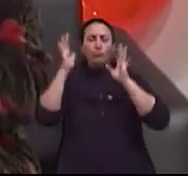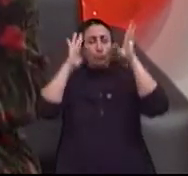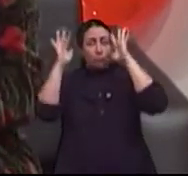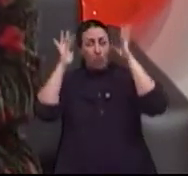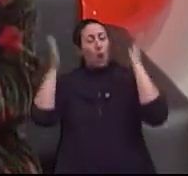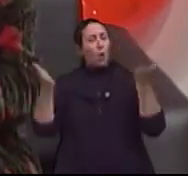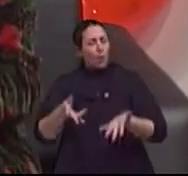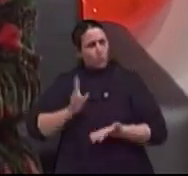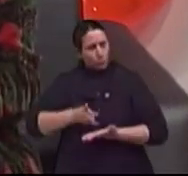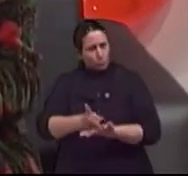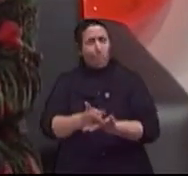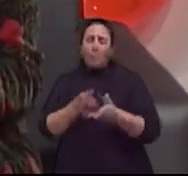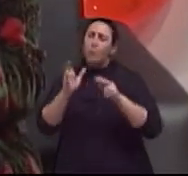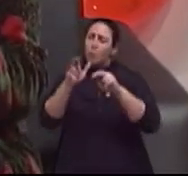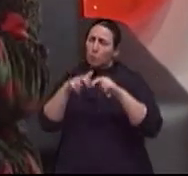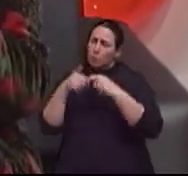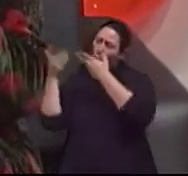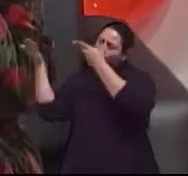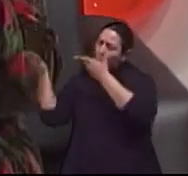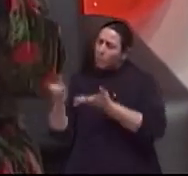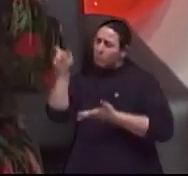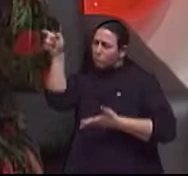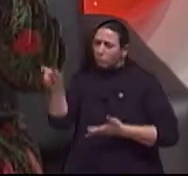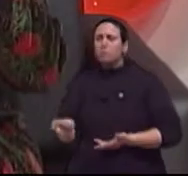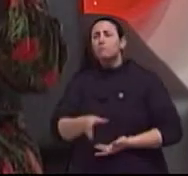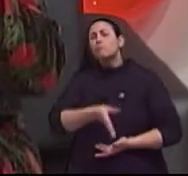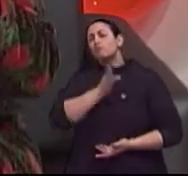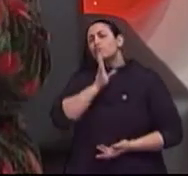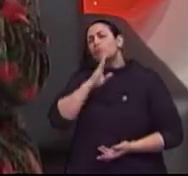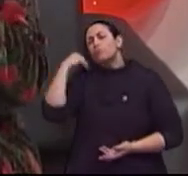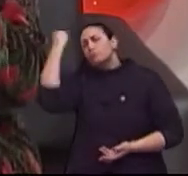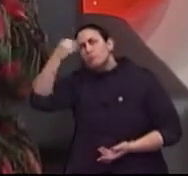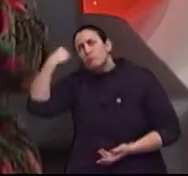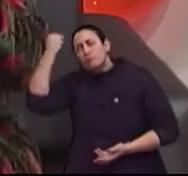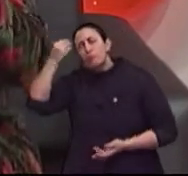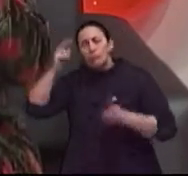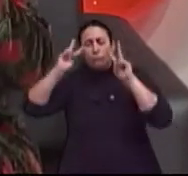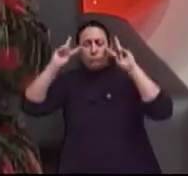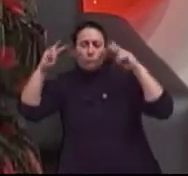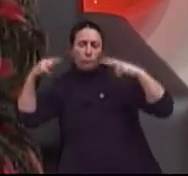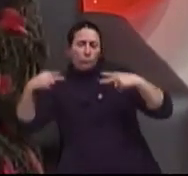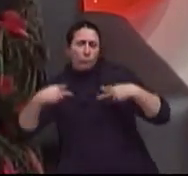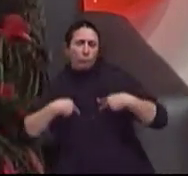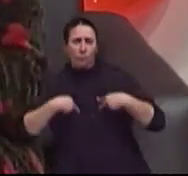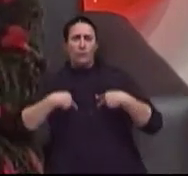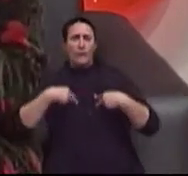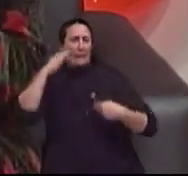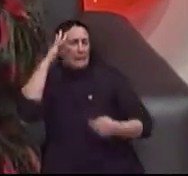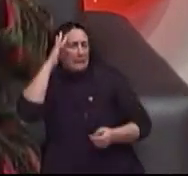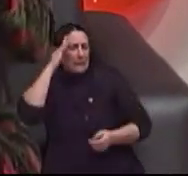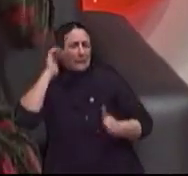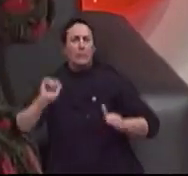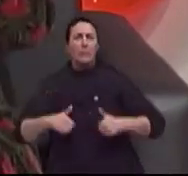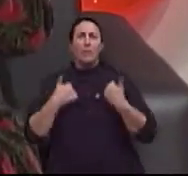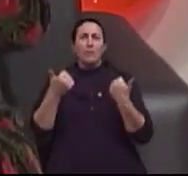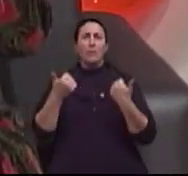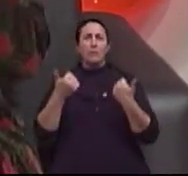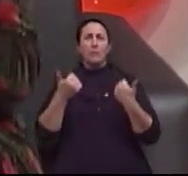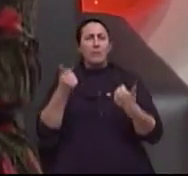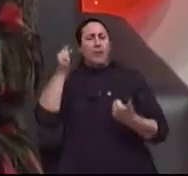por isso a gente traz especialistas aqui para a gente se enxergar, se entender melhor,